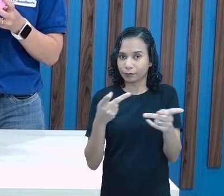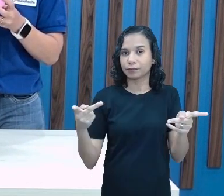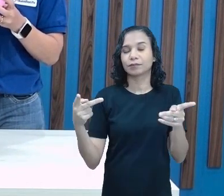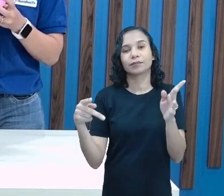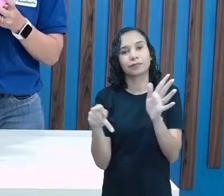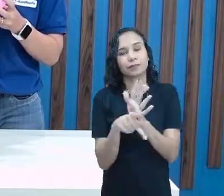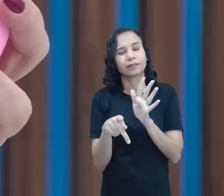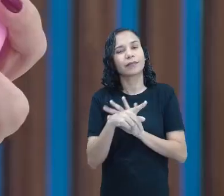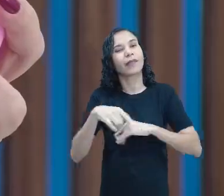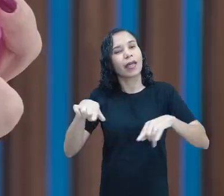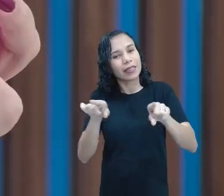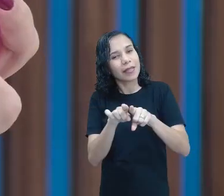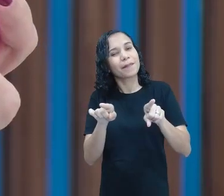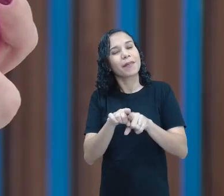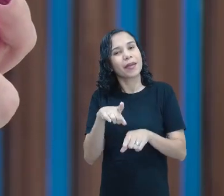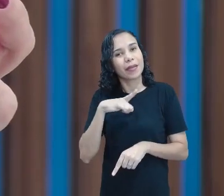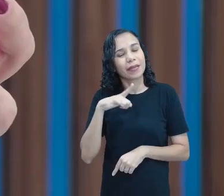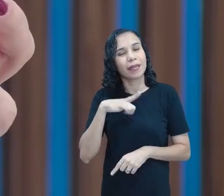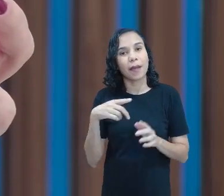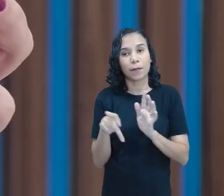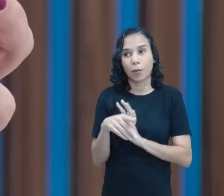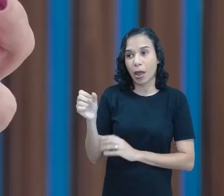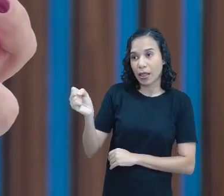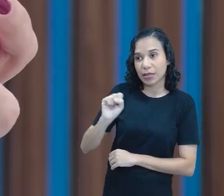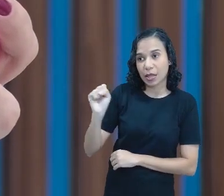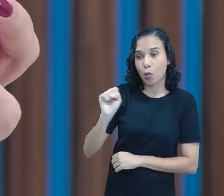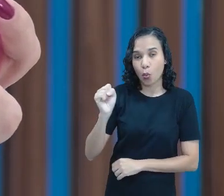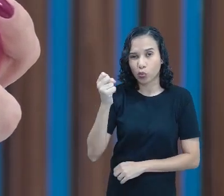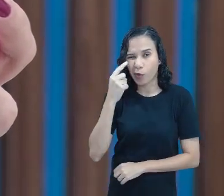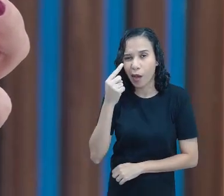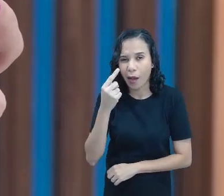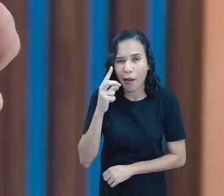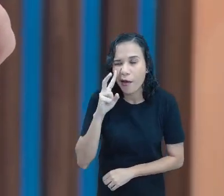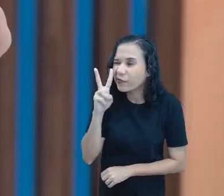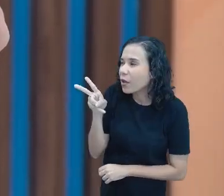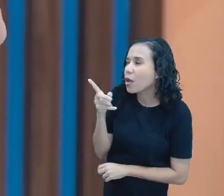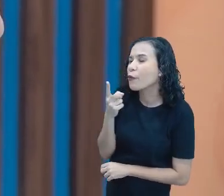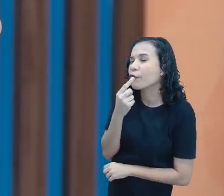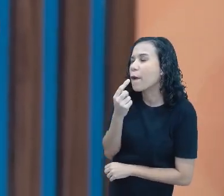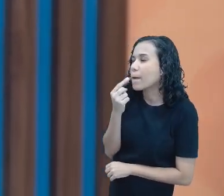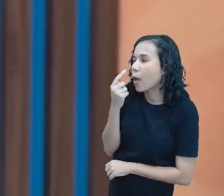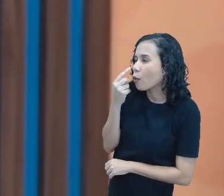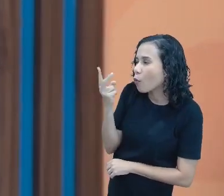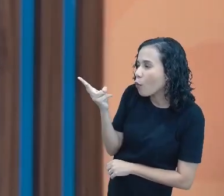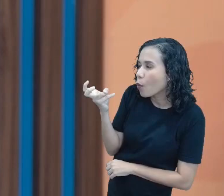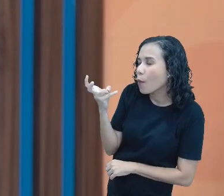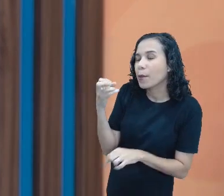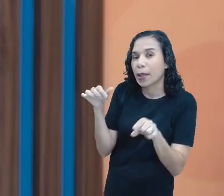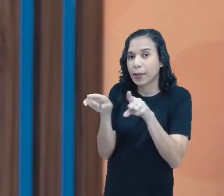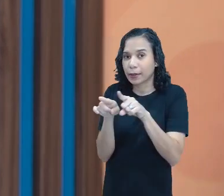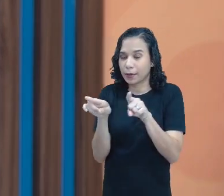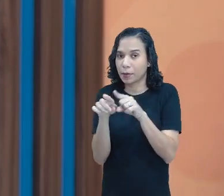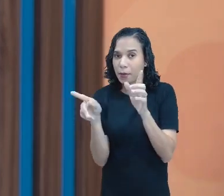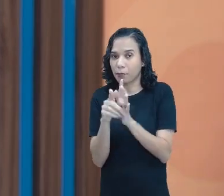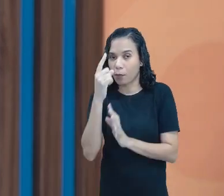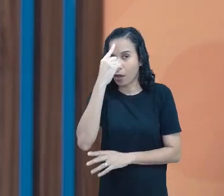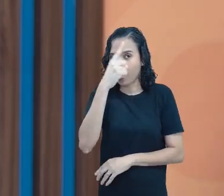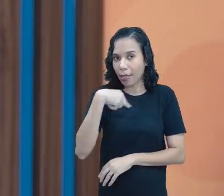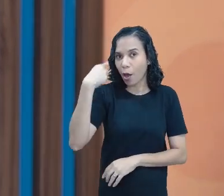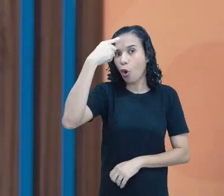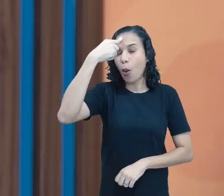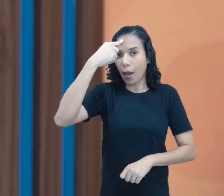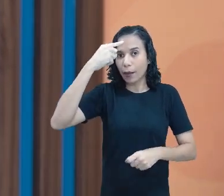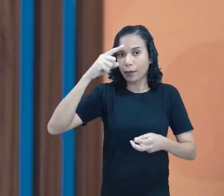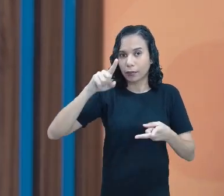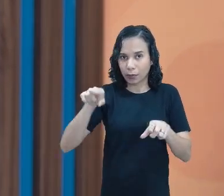vocês, tem também o ponteiro dos segundos, que é esse vermelhinho aqui. E tem o ponteiro da hora e o